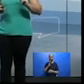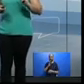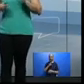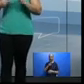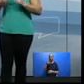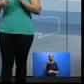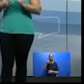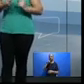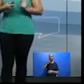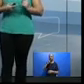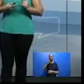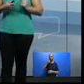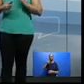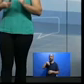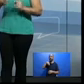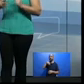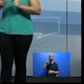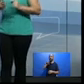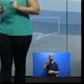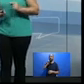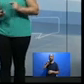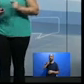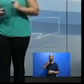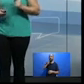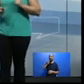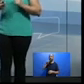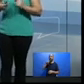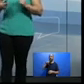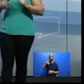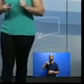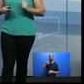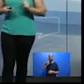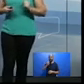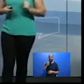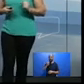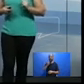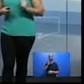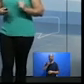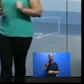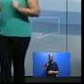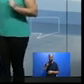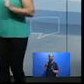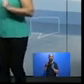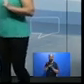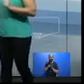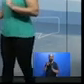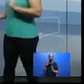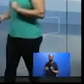Pindorama? Era um dos nomes, foi um dos nomes que o nosso Brasil foi chamado.